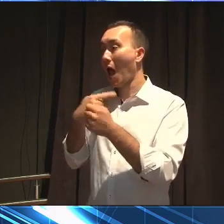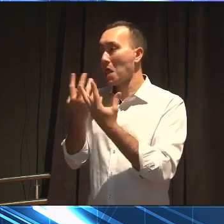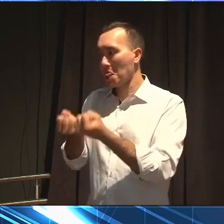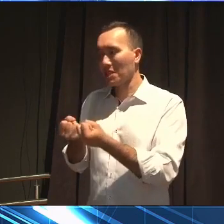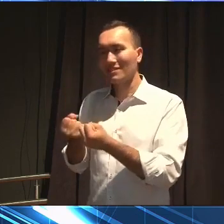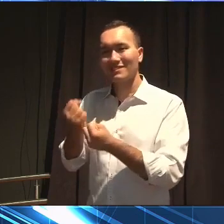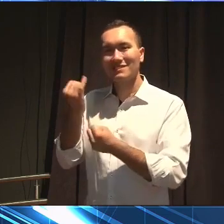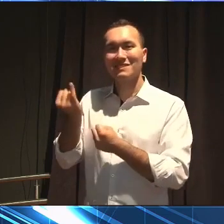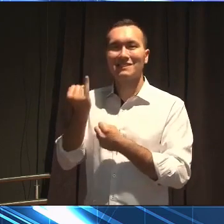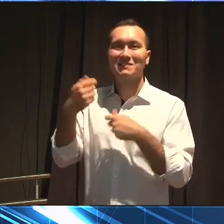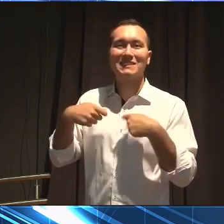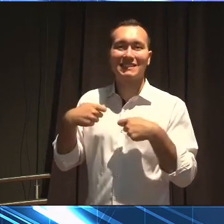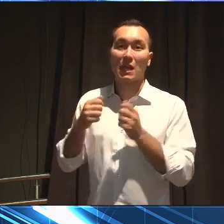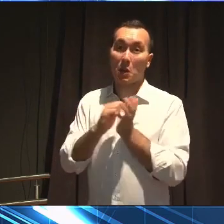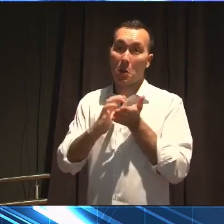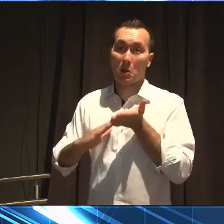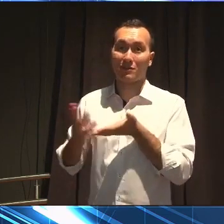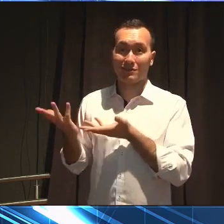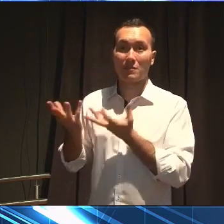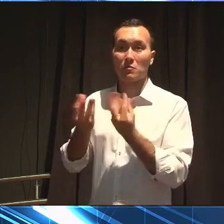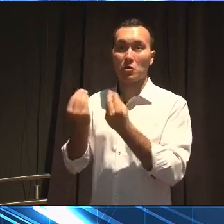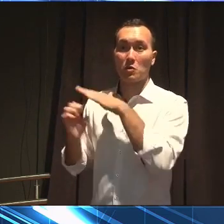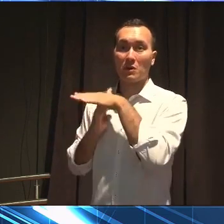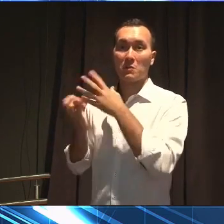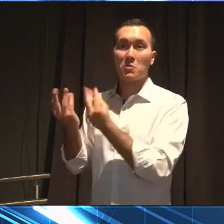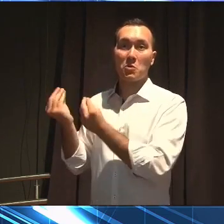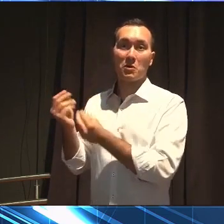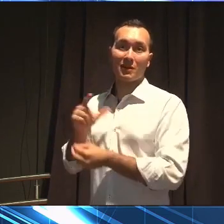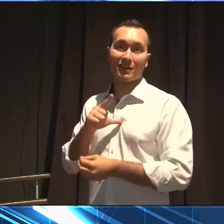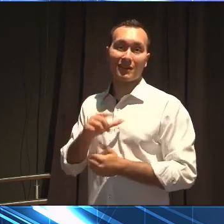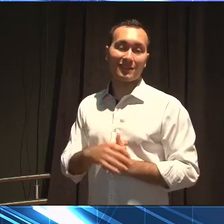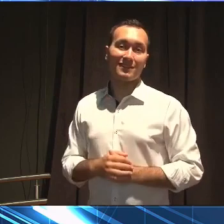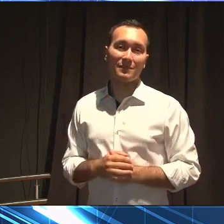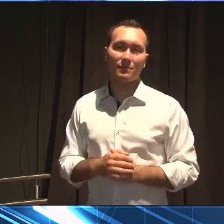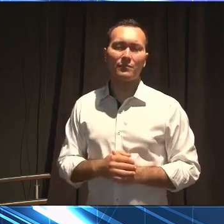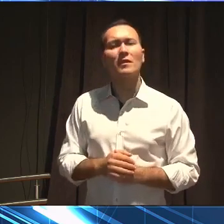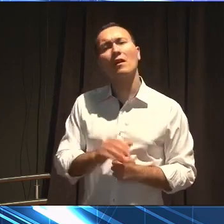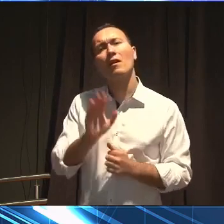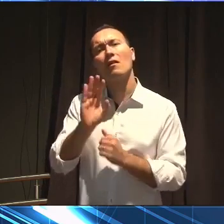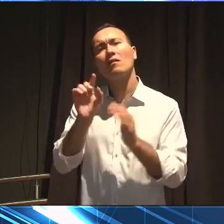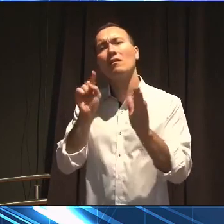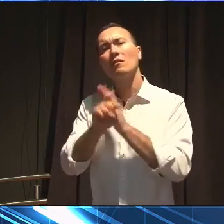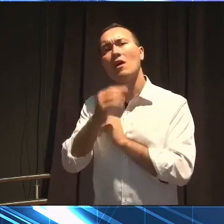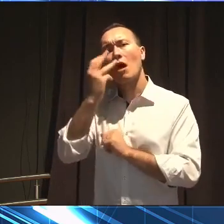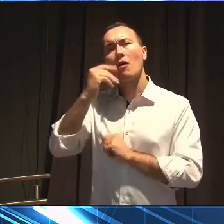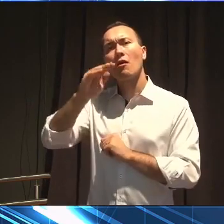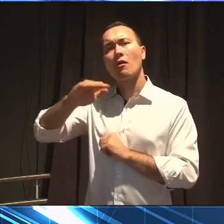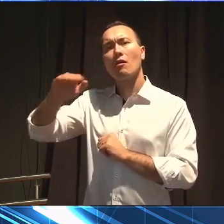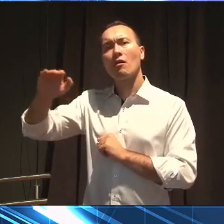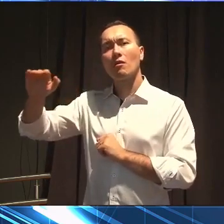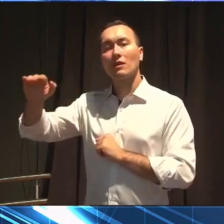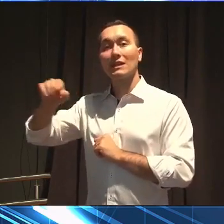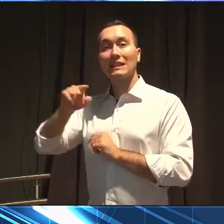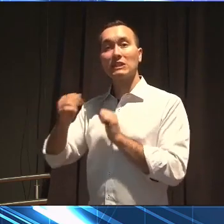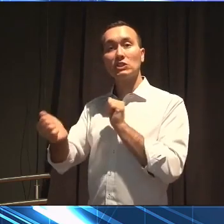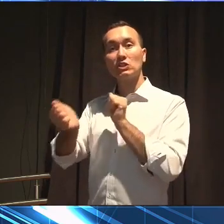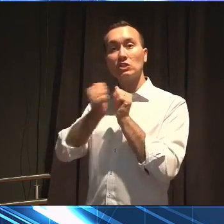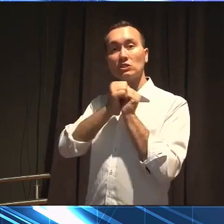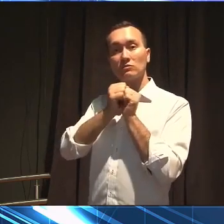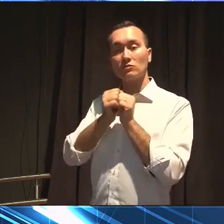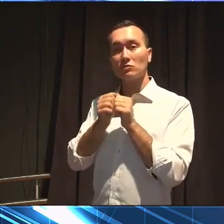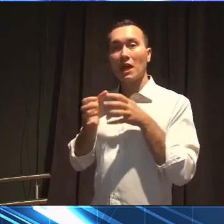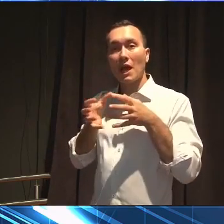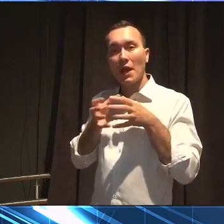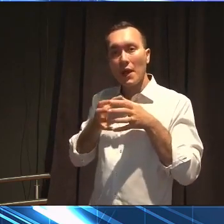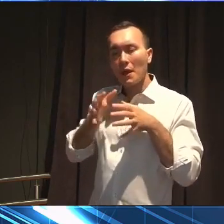Não temos, então, as crianças na nossa equipe criativa? Exatamente por causa, né, que ela não